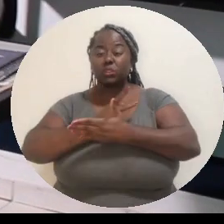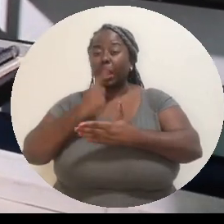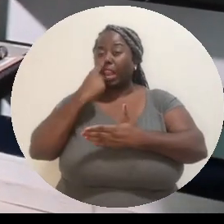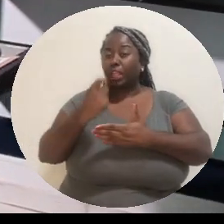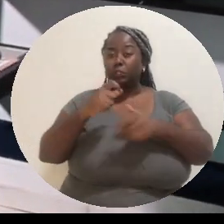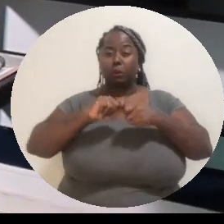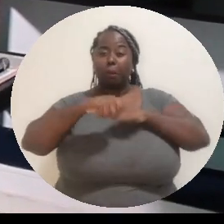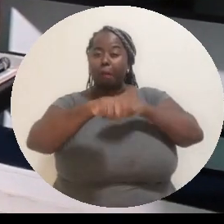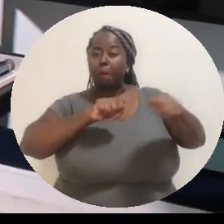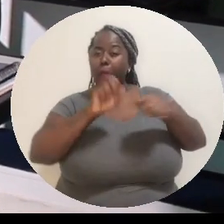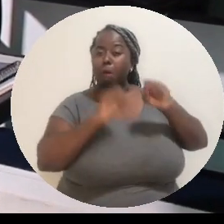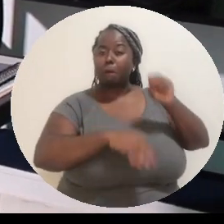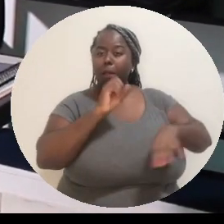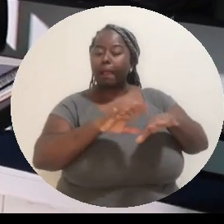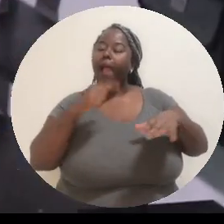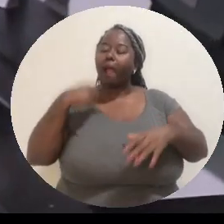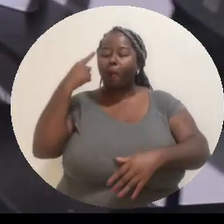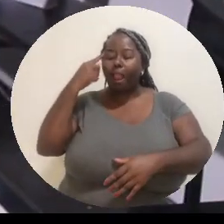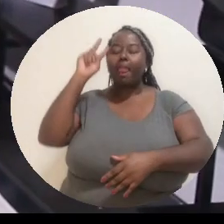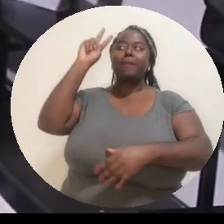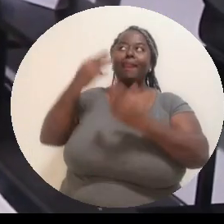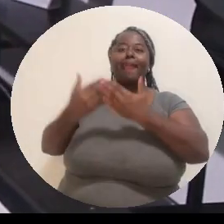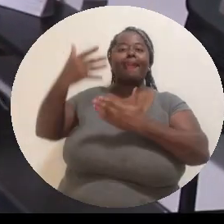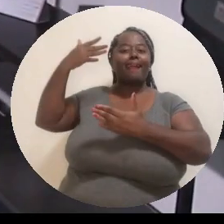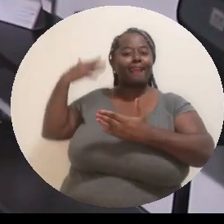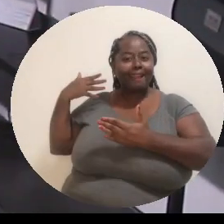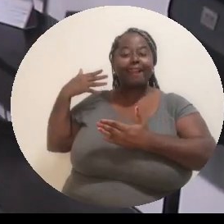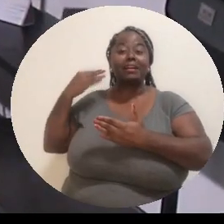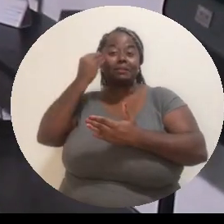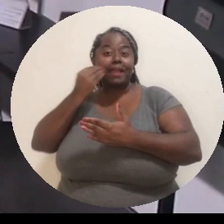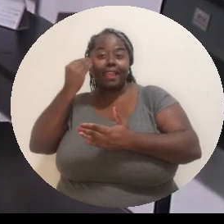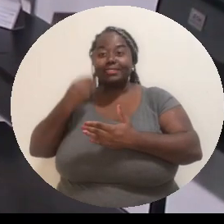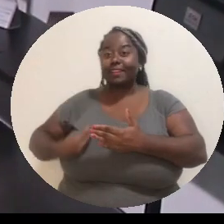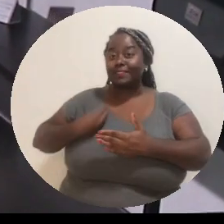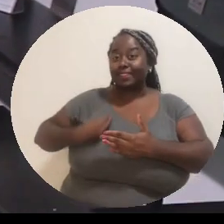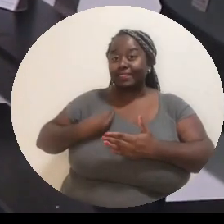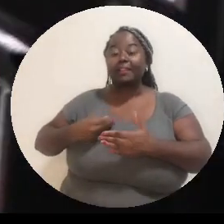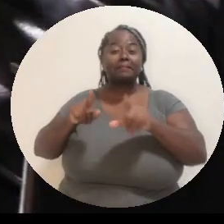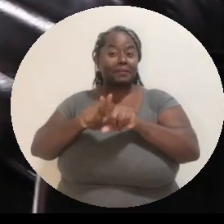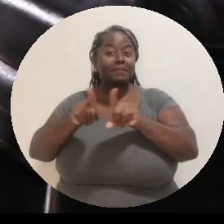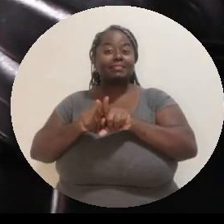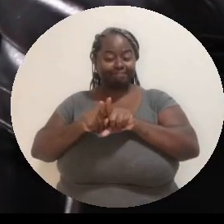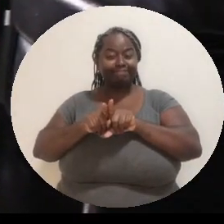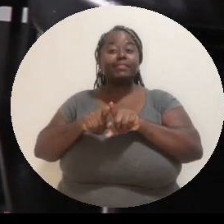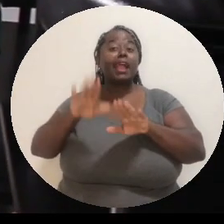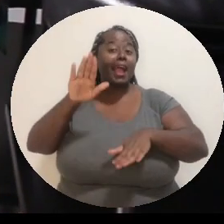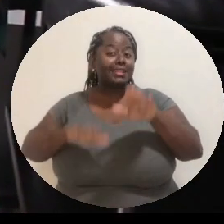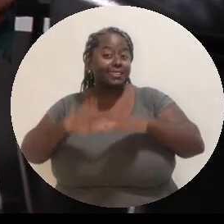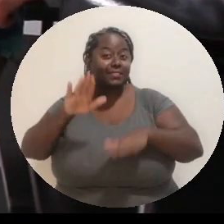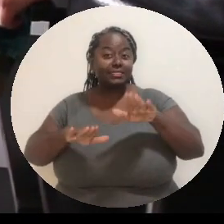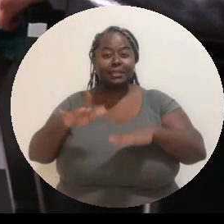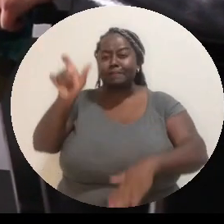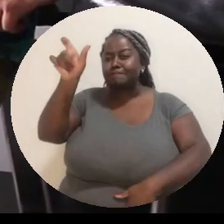inspiração foi dessa, lembrando o meu passado e as experiências que eu tive de vida. Às vezes, aquela pessoa